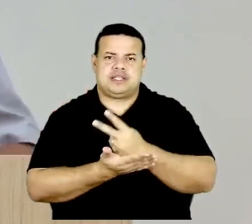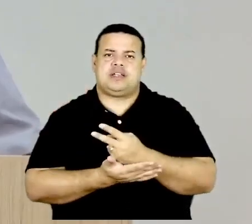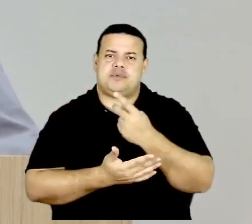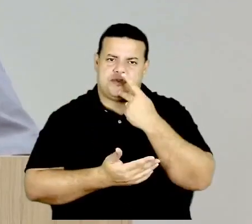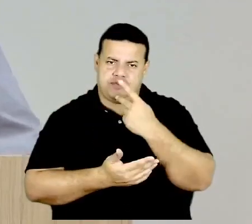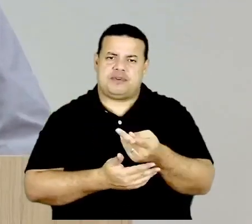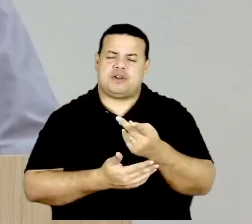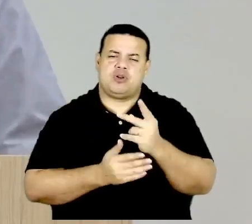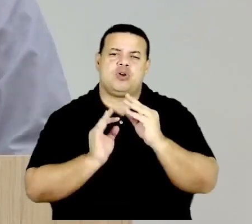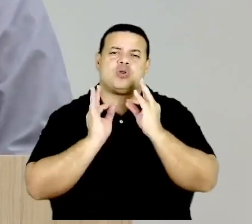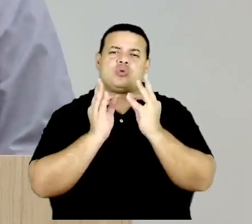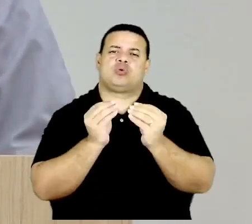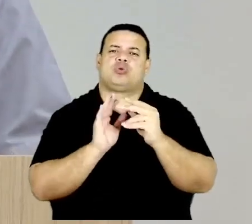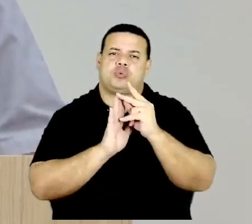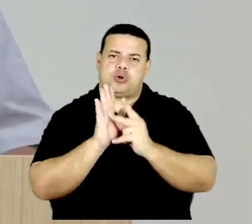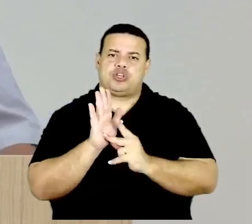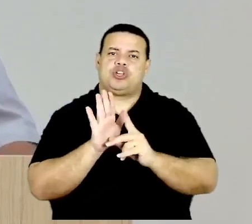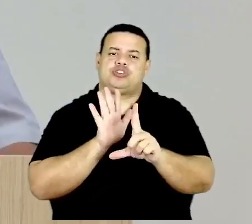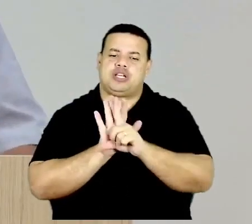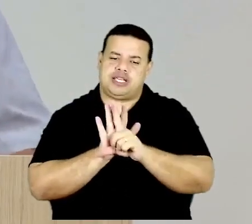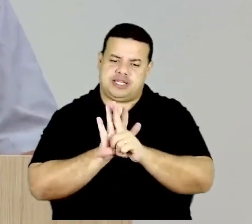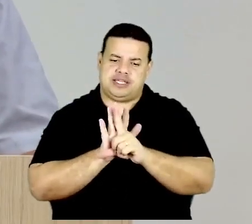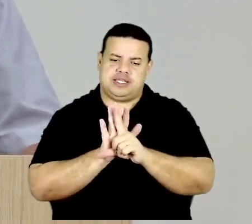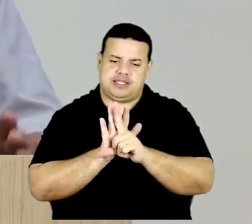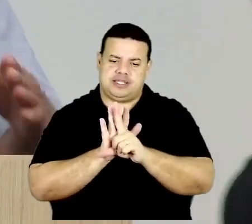projetos de lei